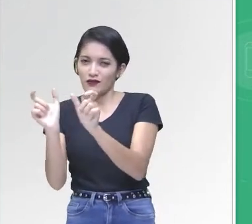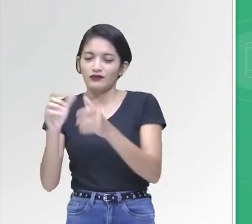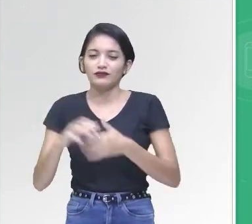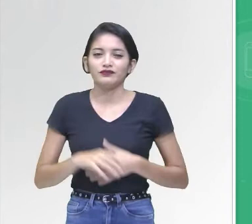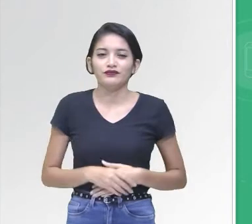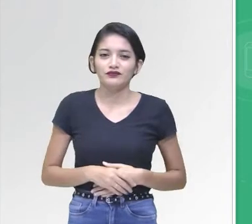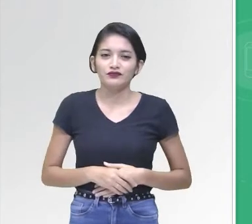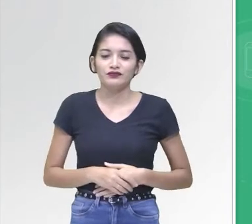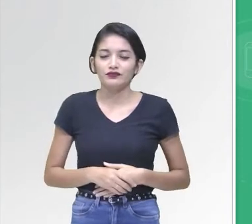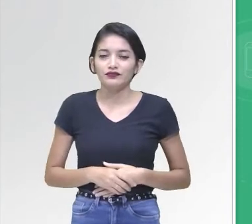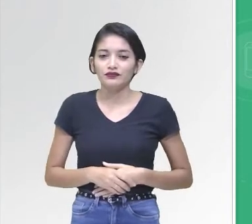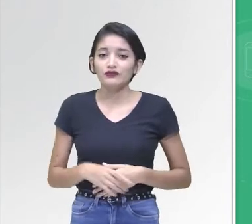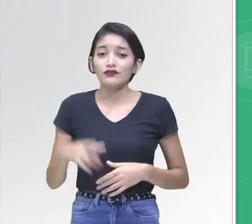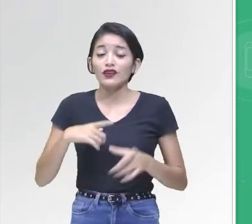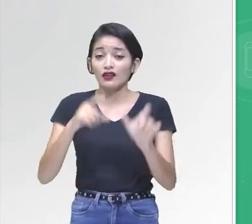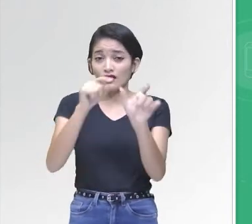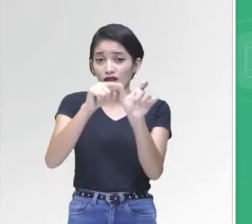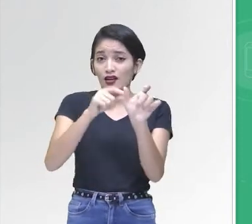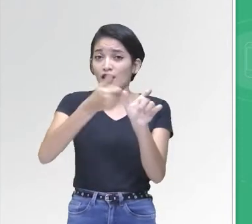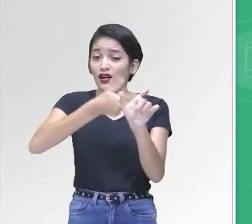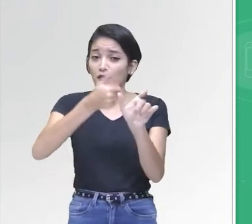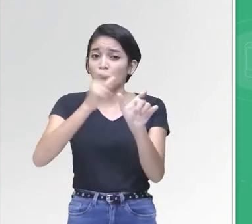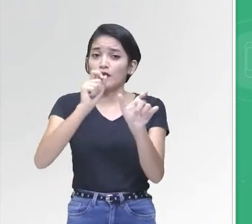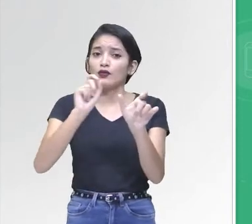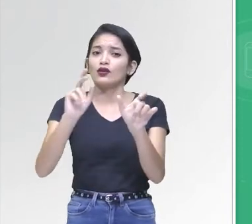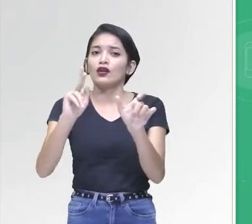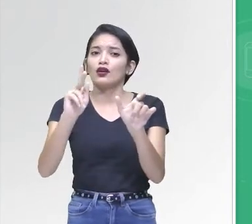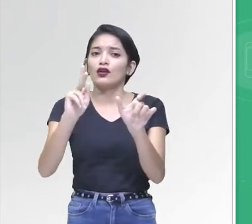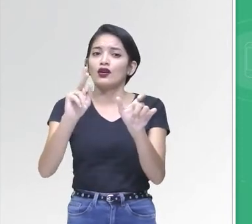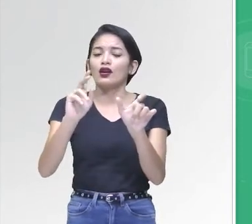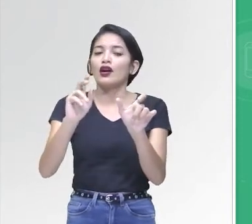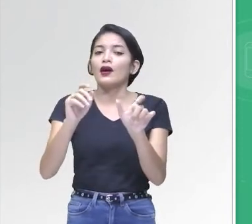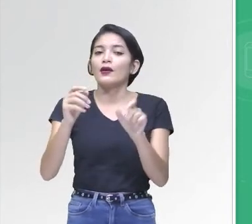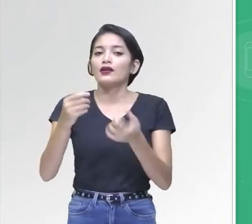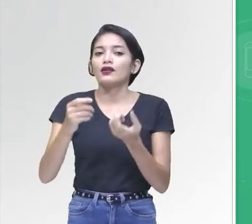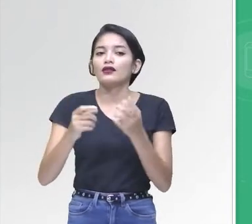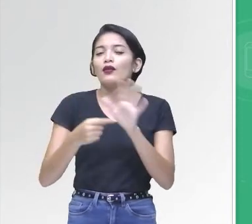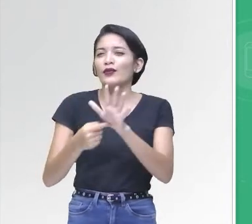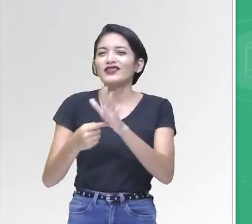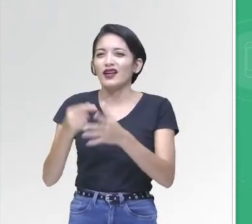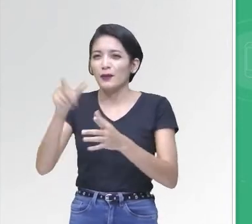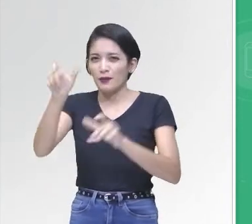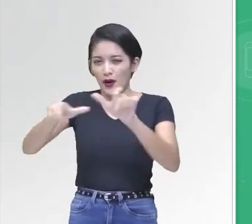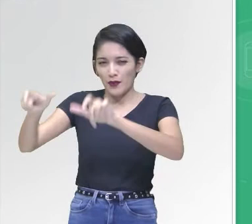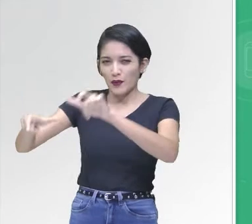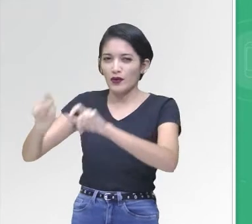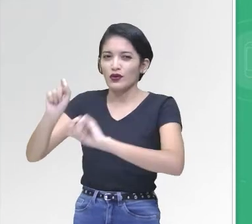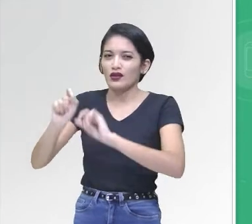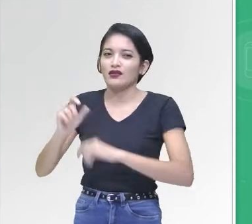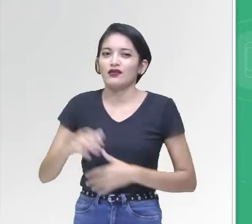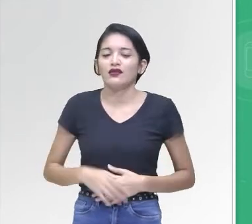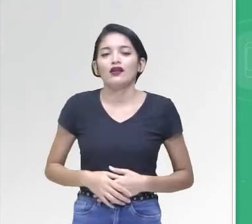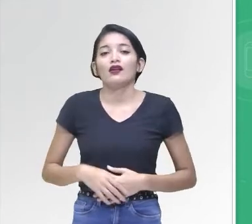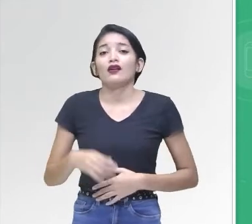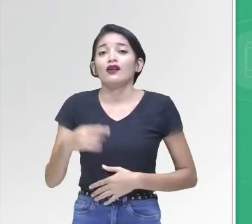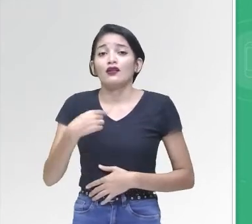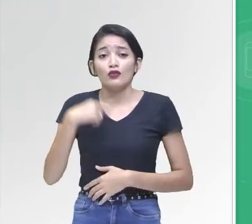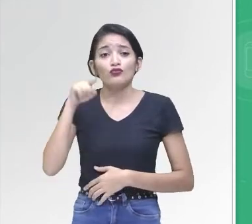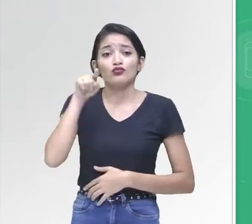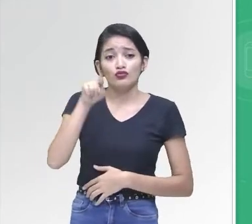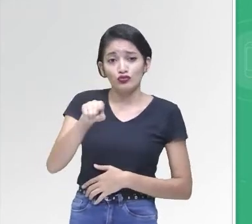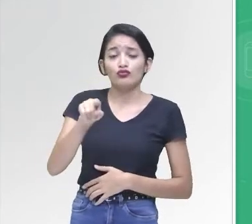aqui a desinência da primeira pessoa, que é o yo, as pessoas, eu não apresentei para você, né? Yo, tu,